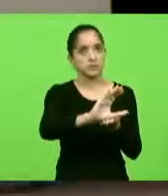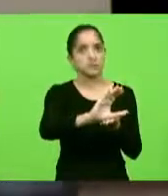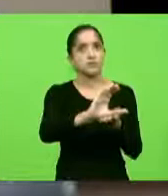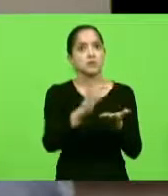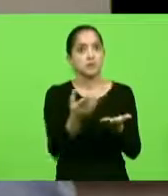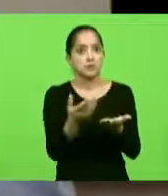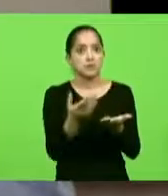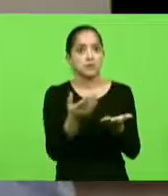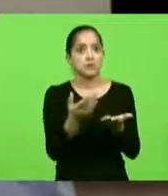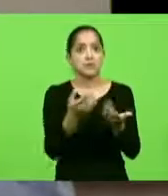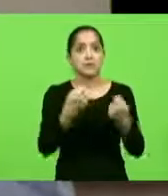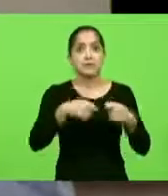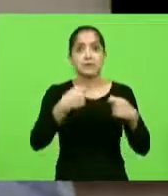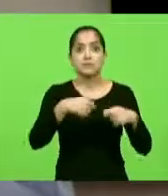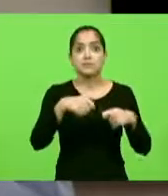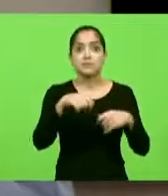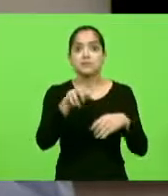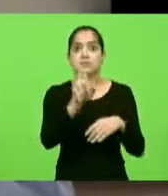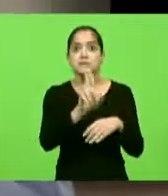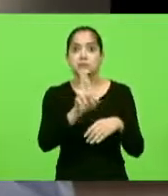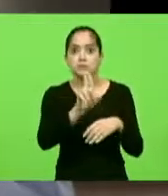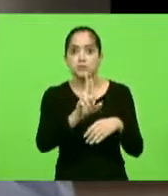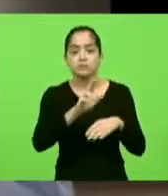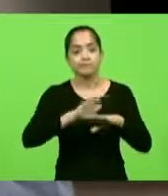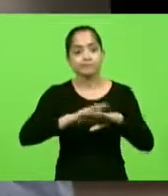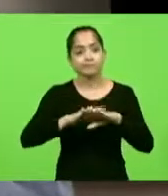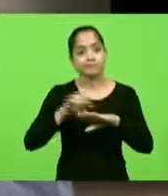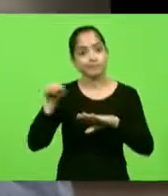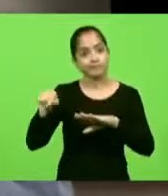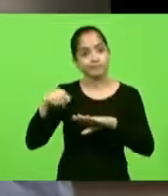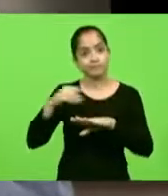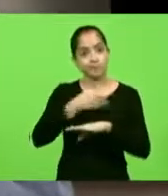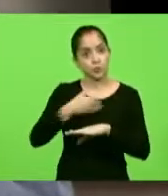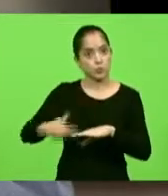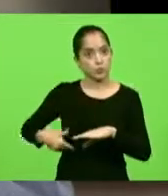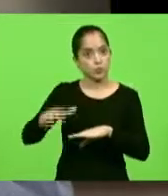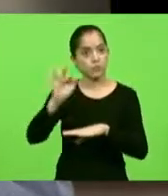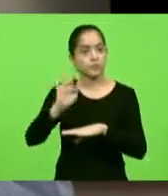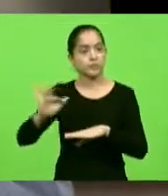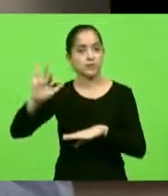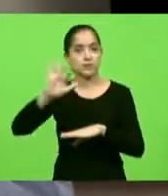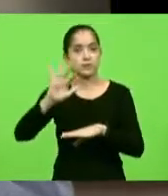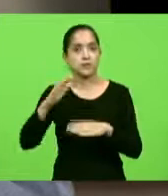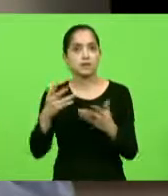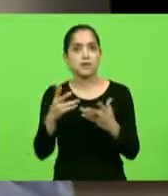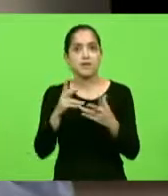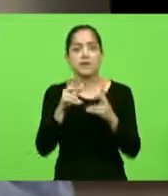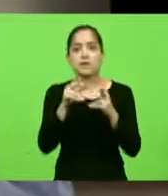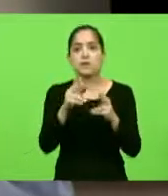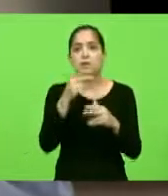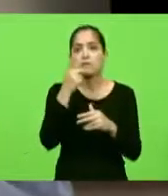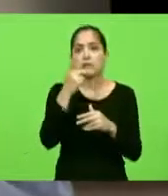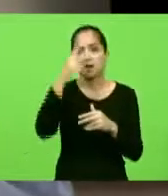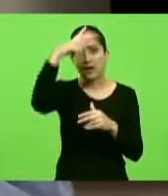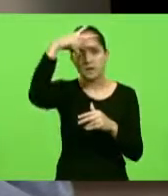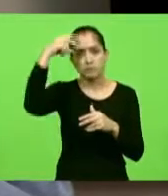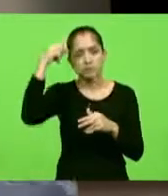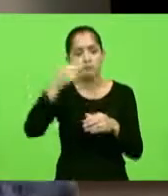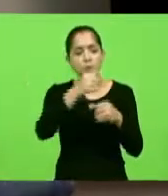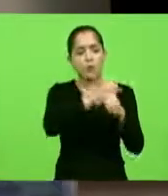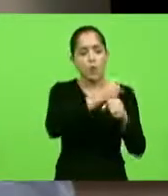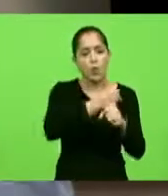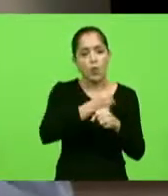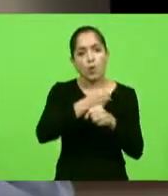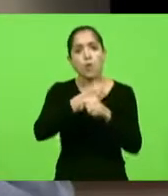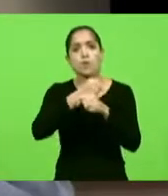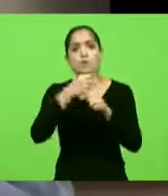recursos que deveriam ser provenientes da União é a mesma coisa de dizer, prefeito, que tiver de obra aí do município, do